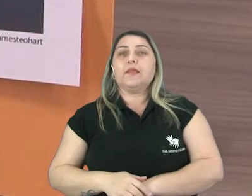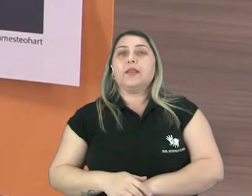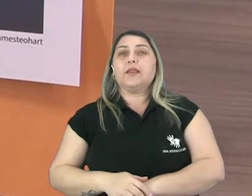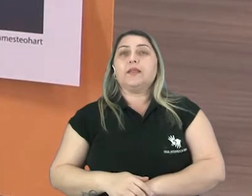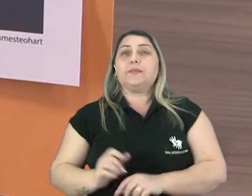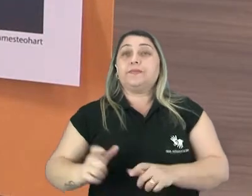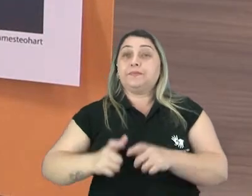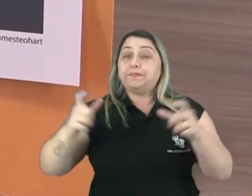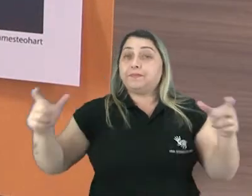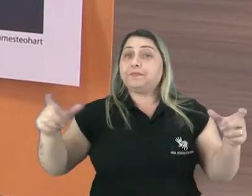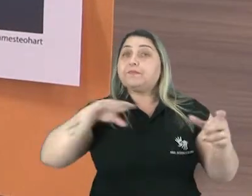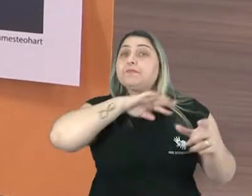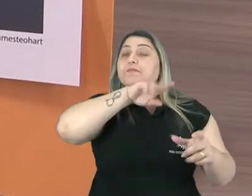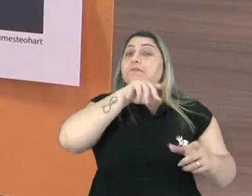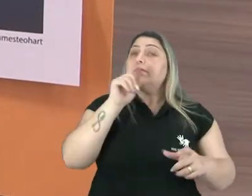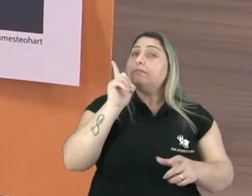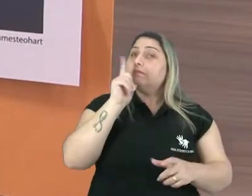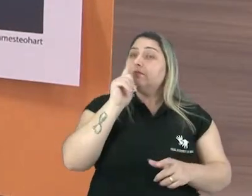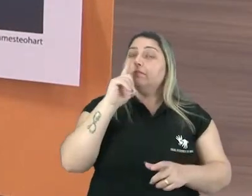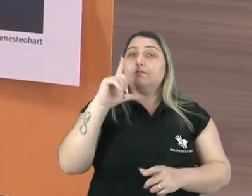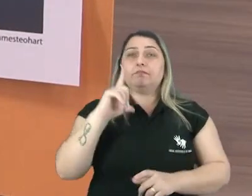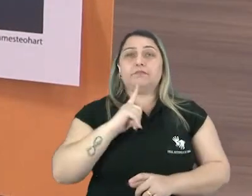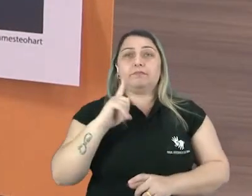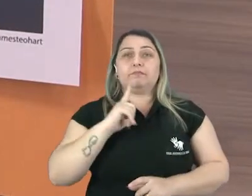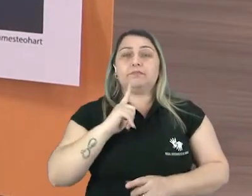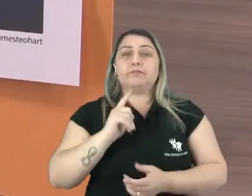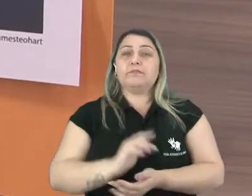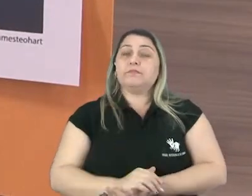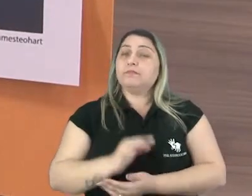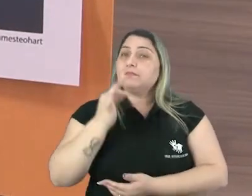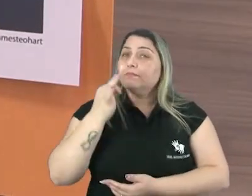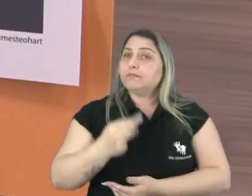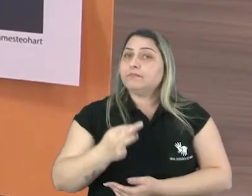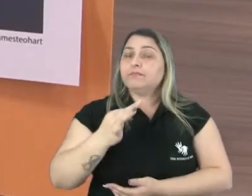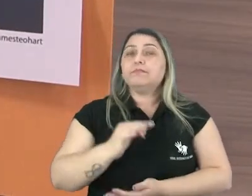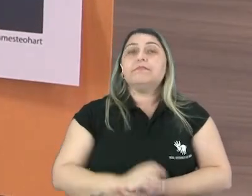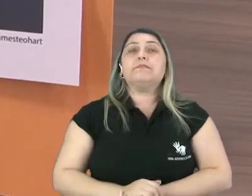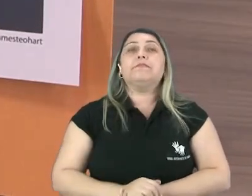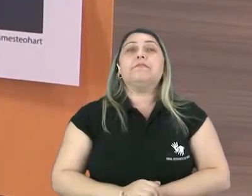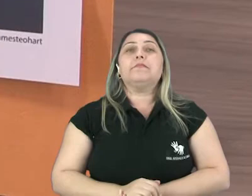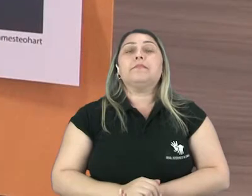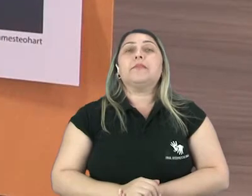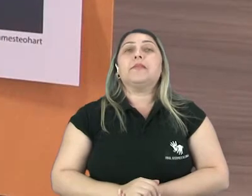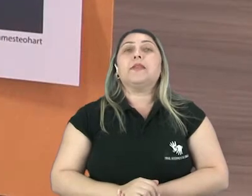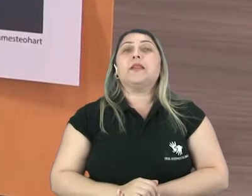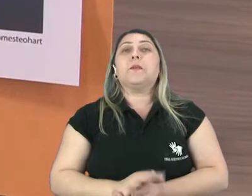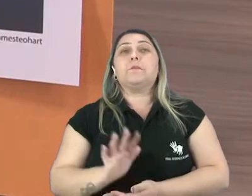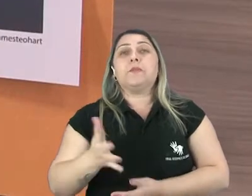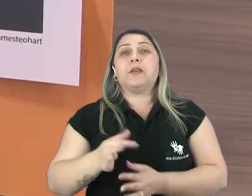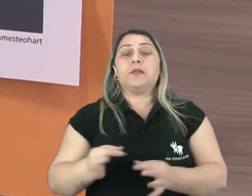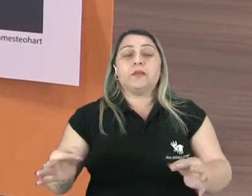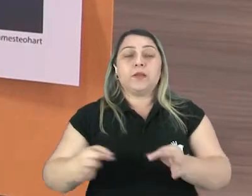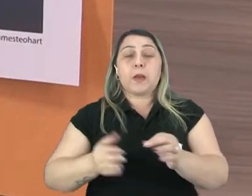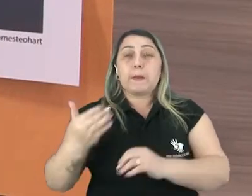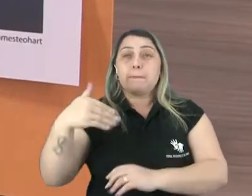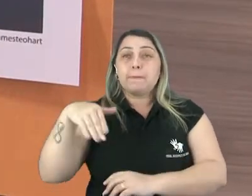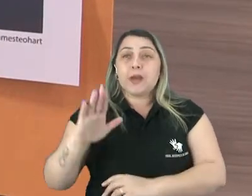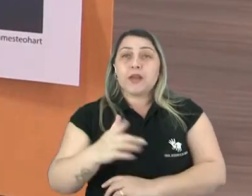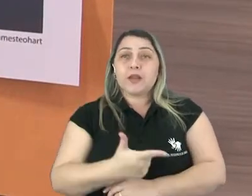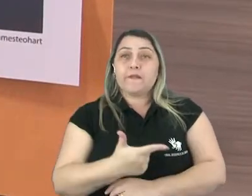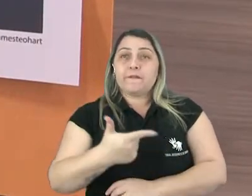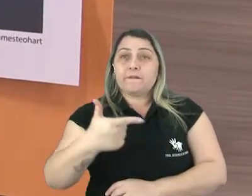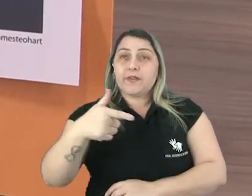o maior animal aquático que existe, certo? Ela chega a medir aproximadamente mais